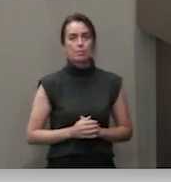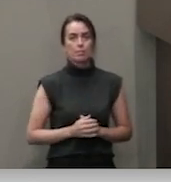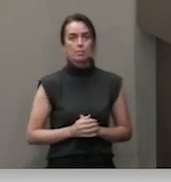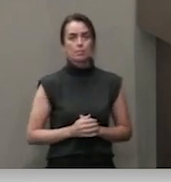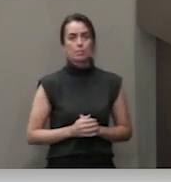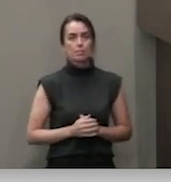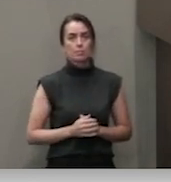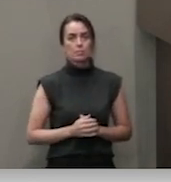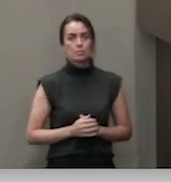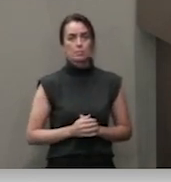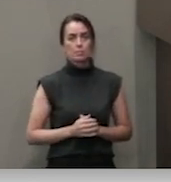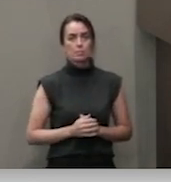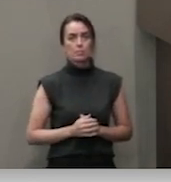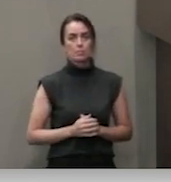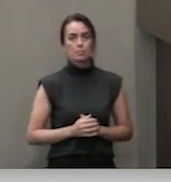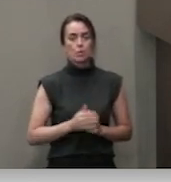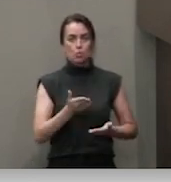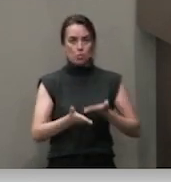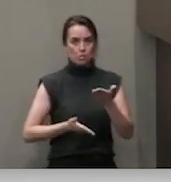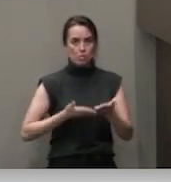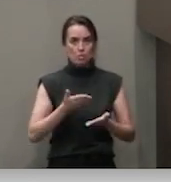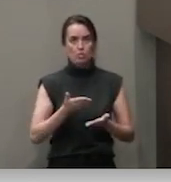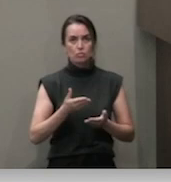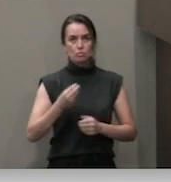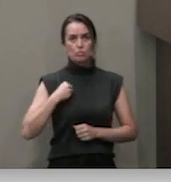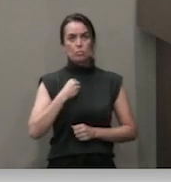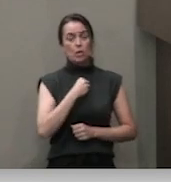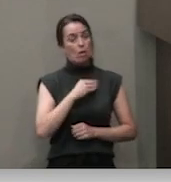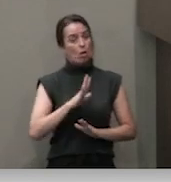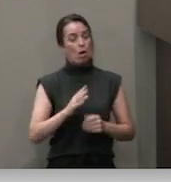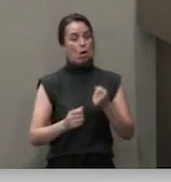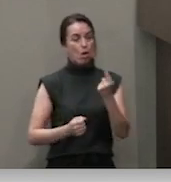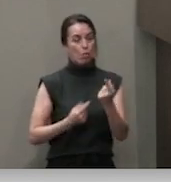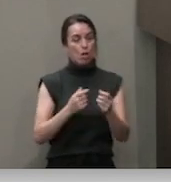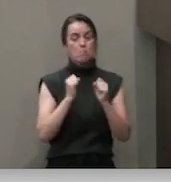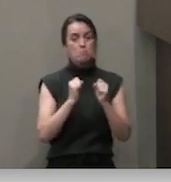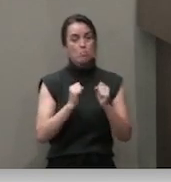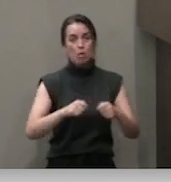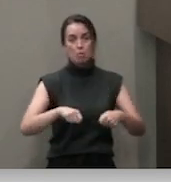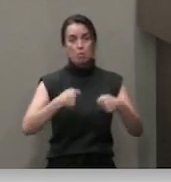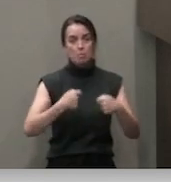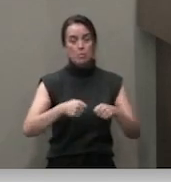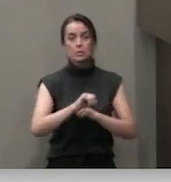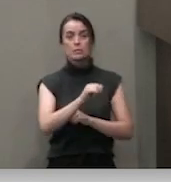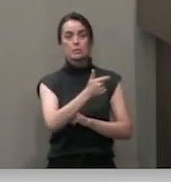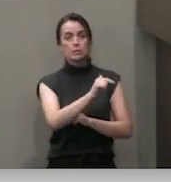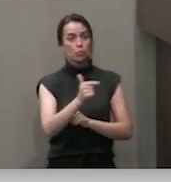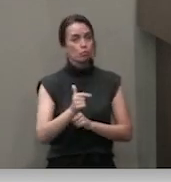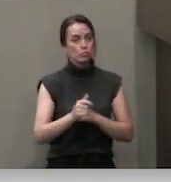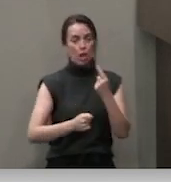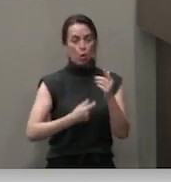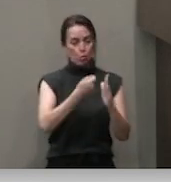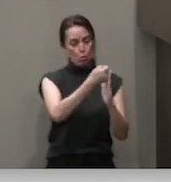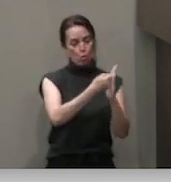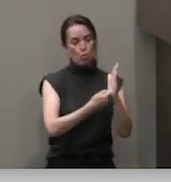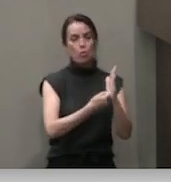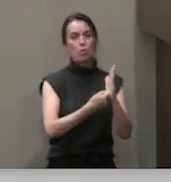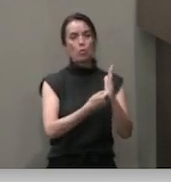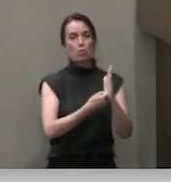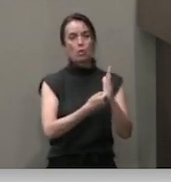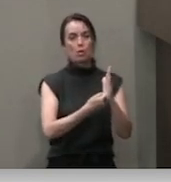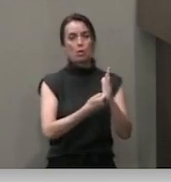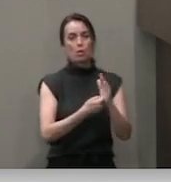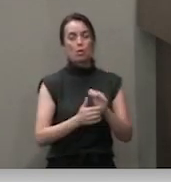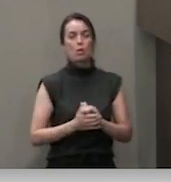chequinho atendimento médico nesse momento alguém pode estar precisando e se não tiver um concursado nomeado